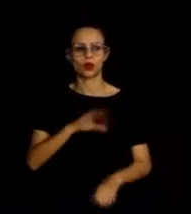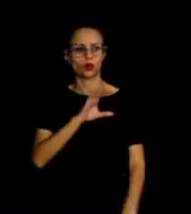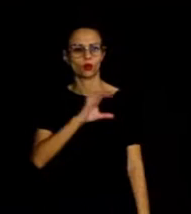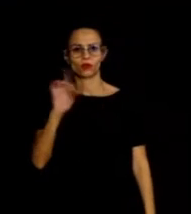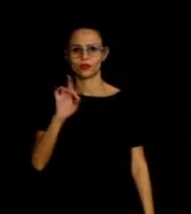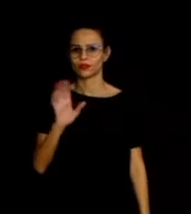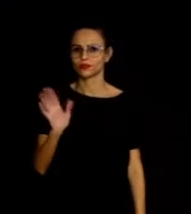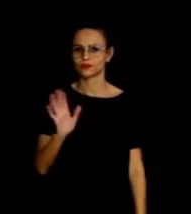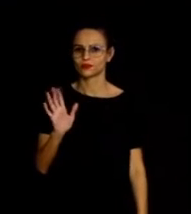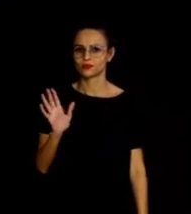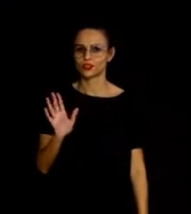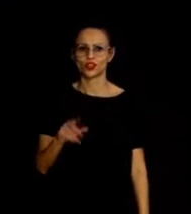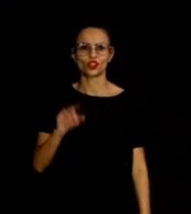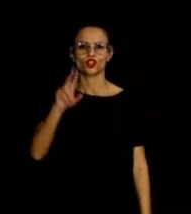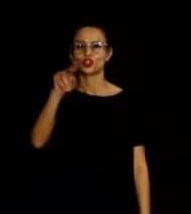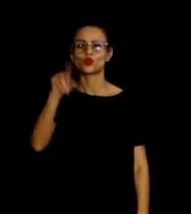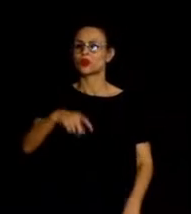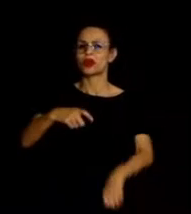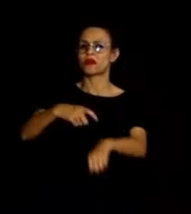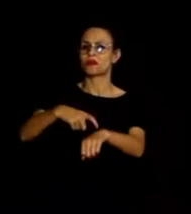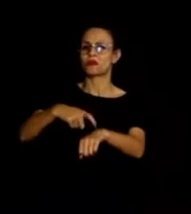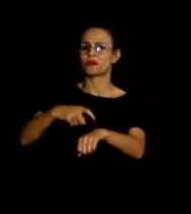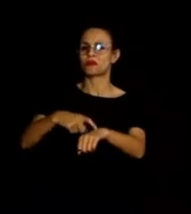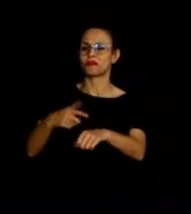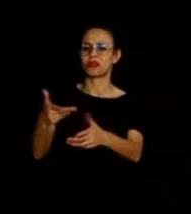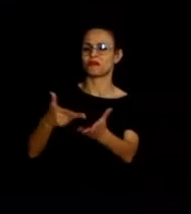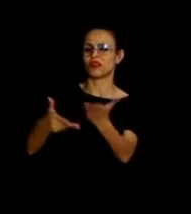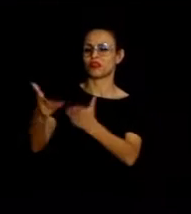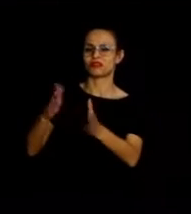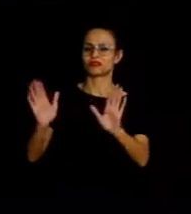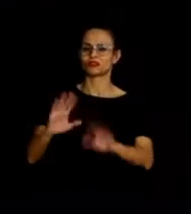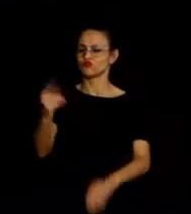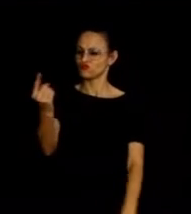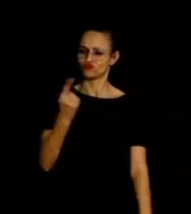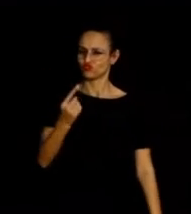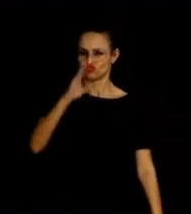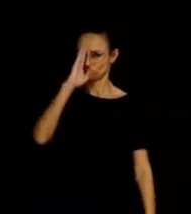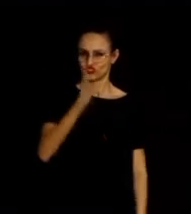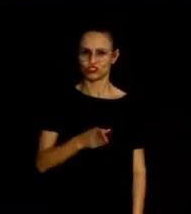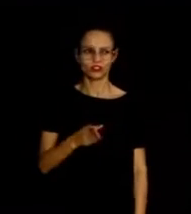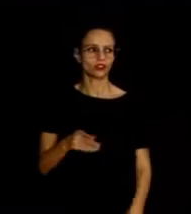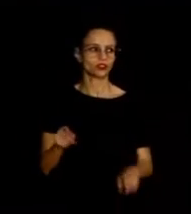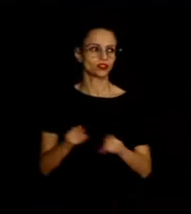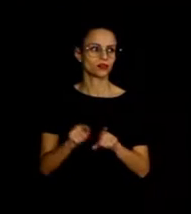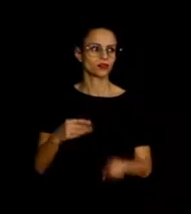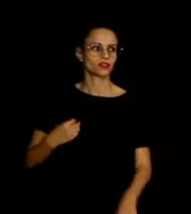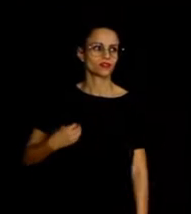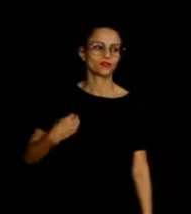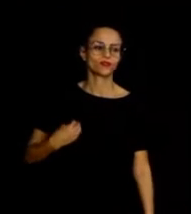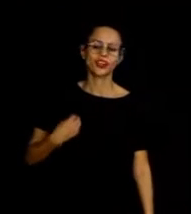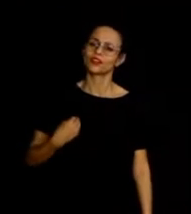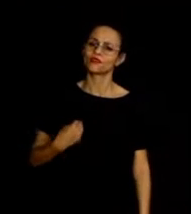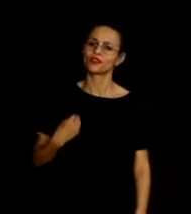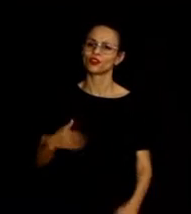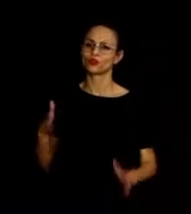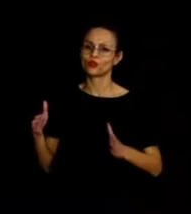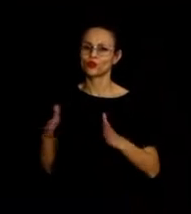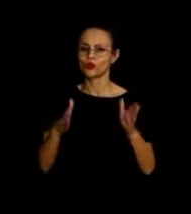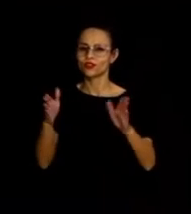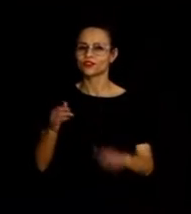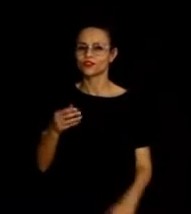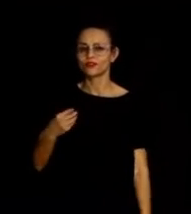coordenação até porque na coordenação de nunca botou o horário limite para atender ninguém só chegar lá e até gente vive né na no corredor